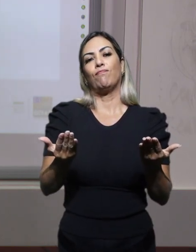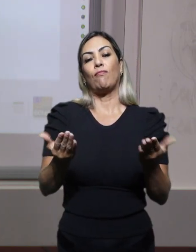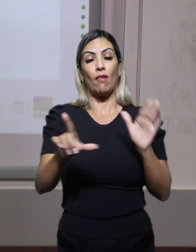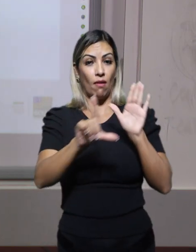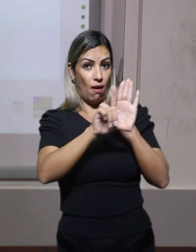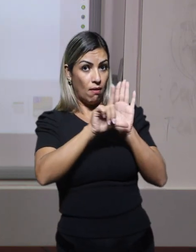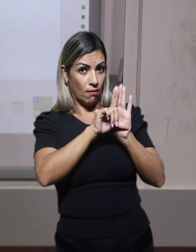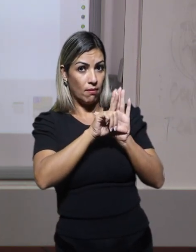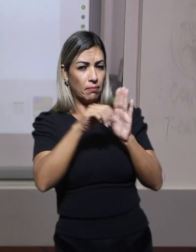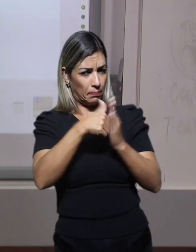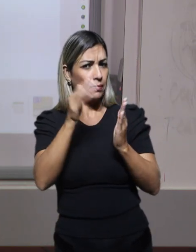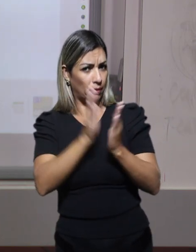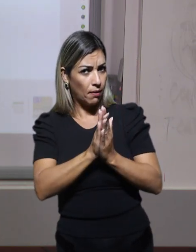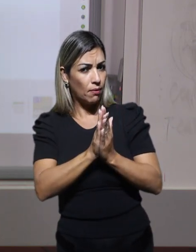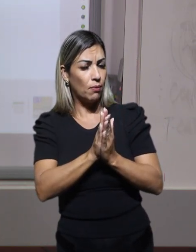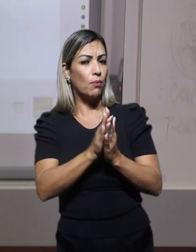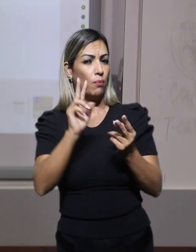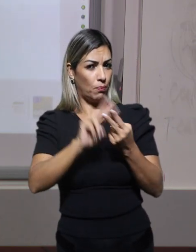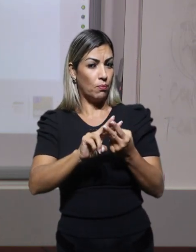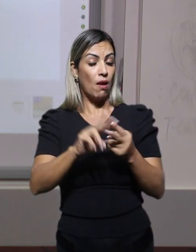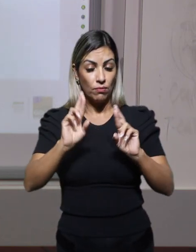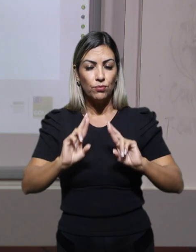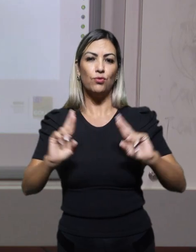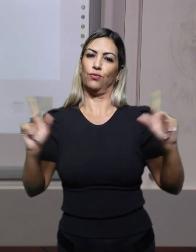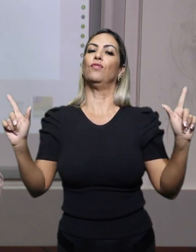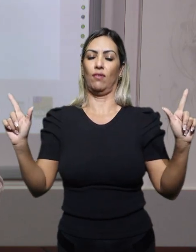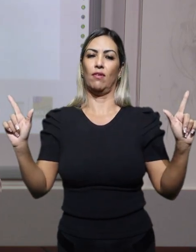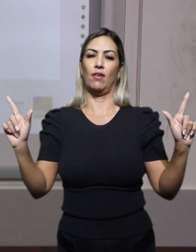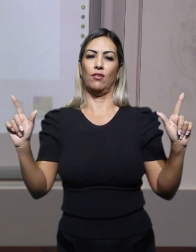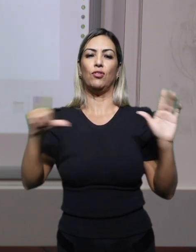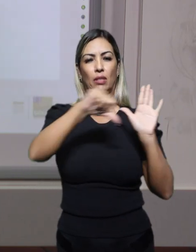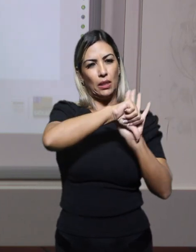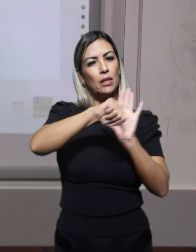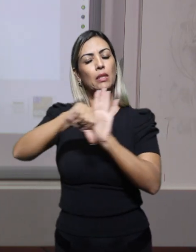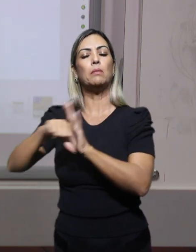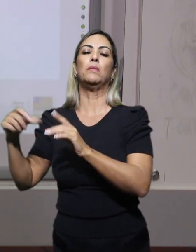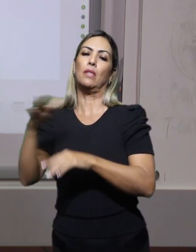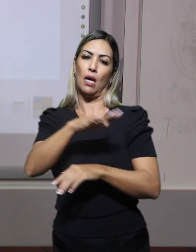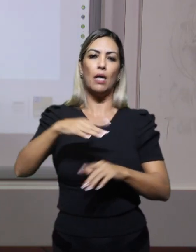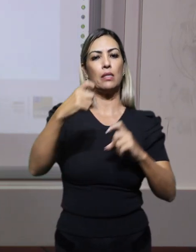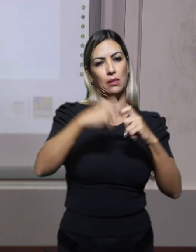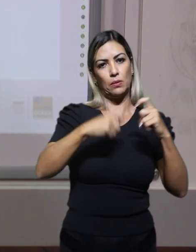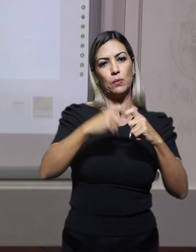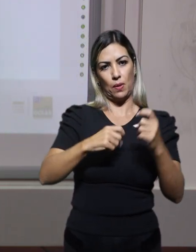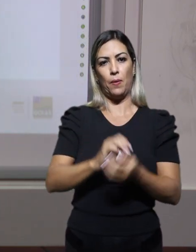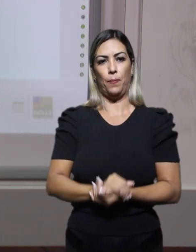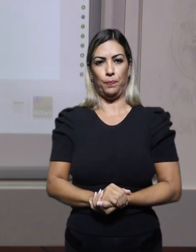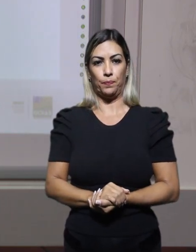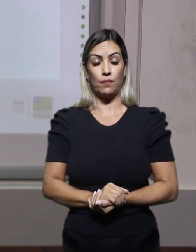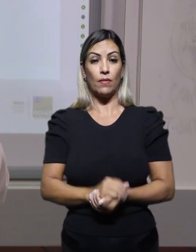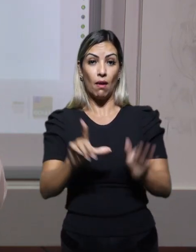lei penal ela trata de maneira diferente esses crimes sexuais, que foi também, a lei